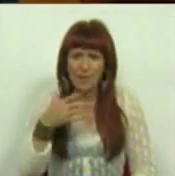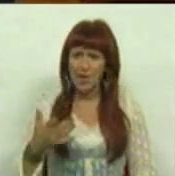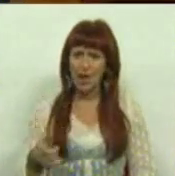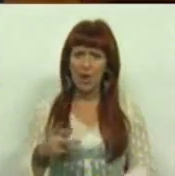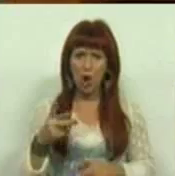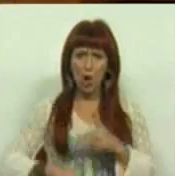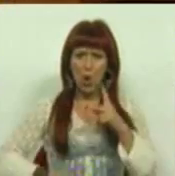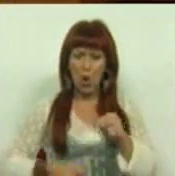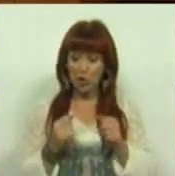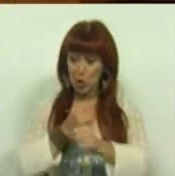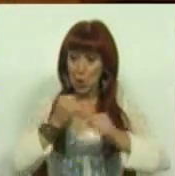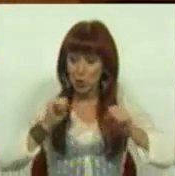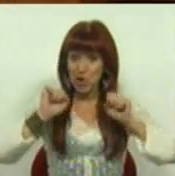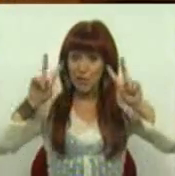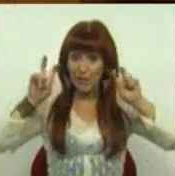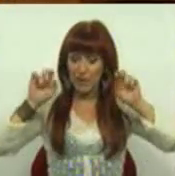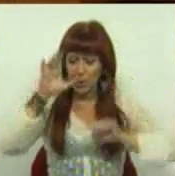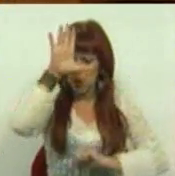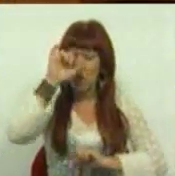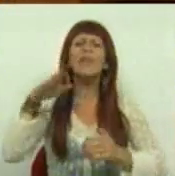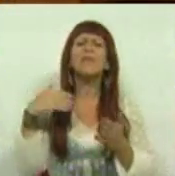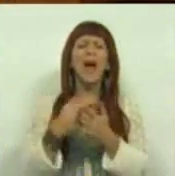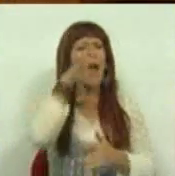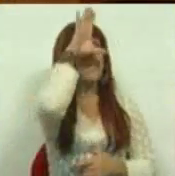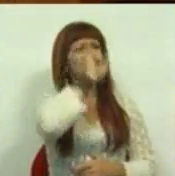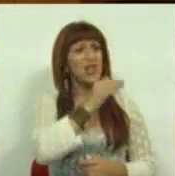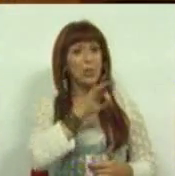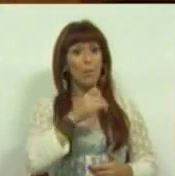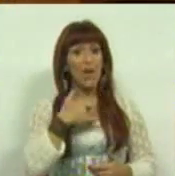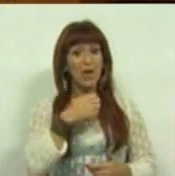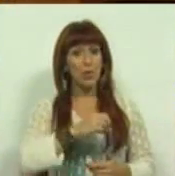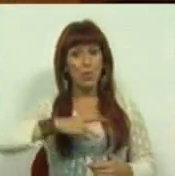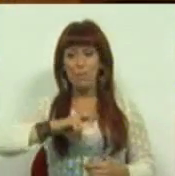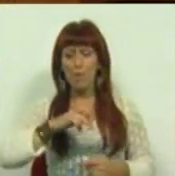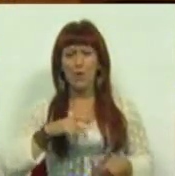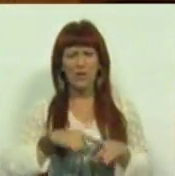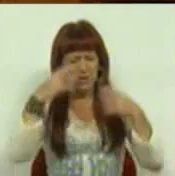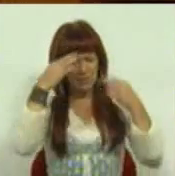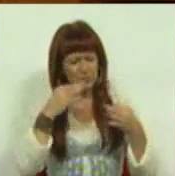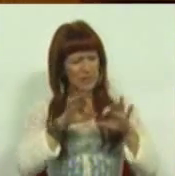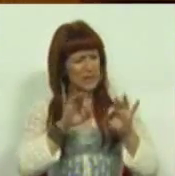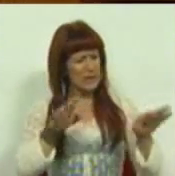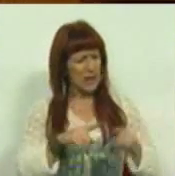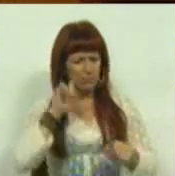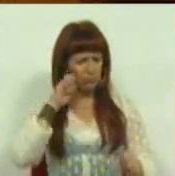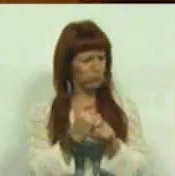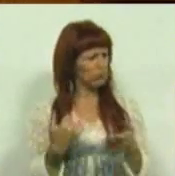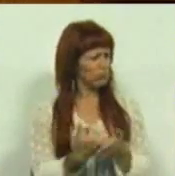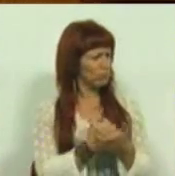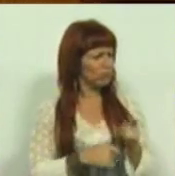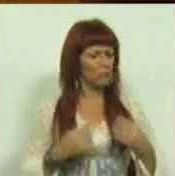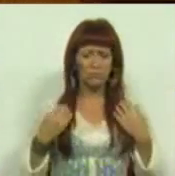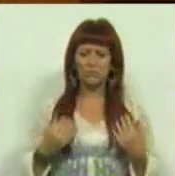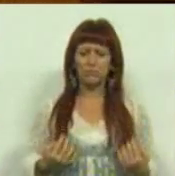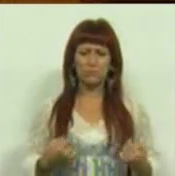de cortar nas gorduras do Estado, tem levado o Ministro Pedro Mota Soares a comportar-se como o cobrador do fraco